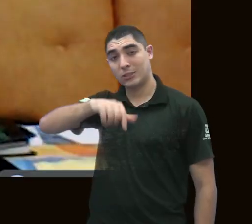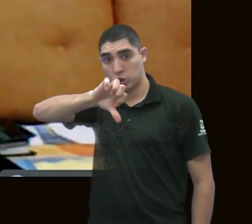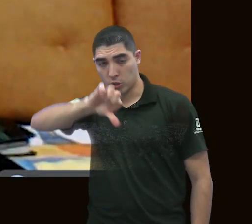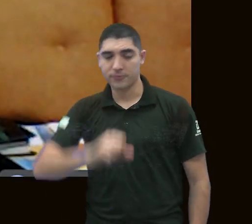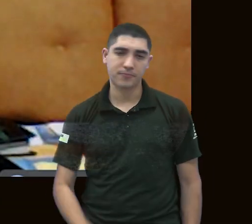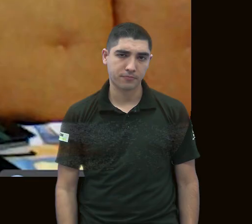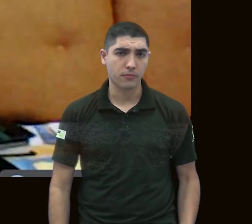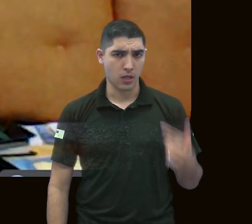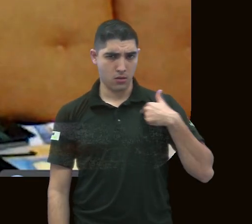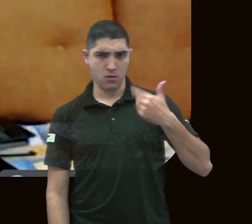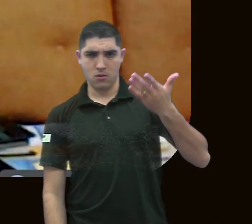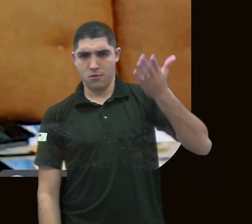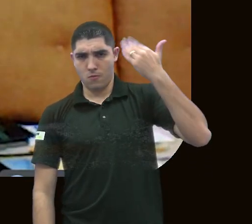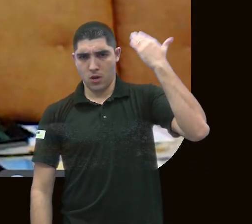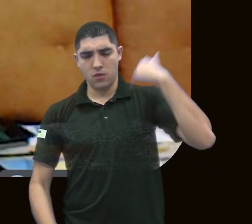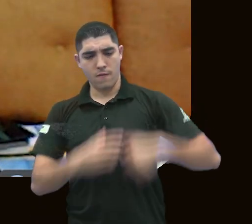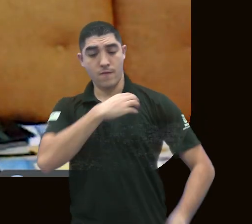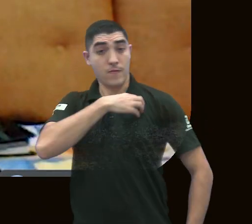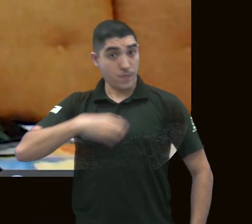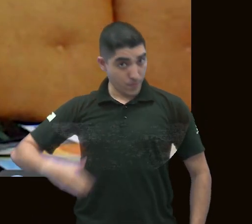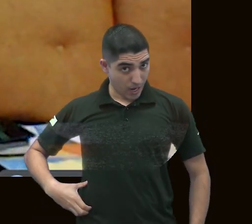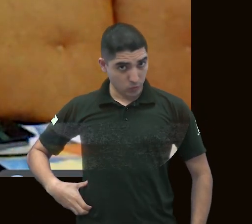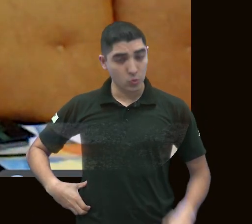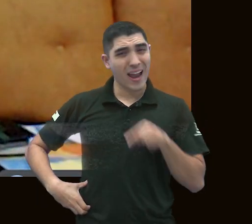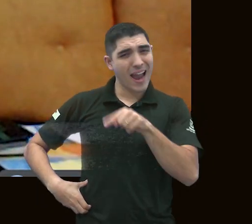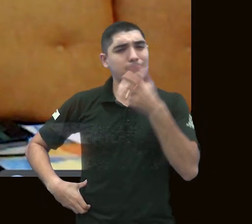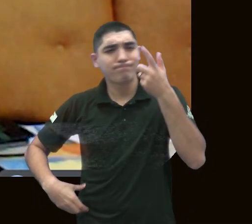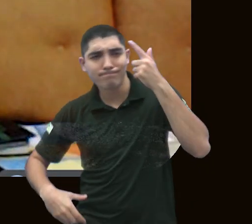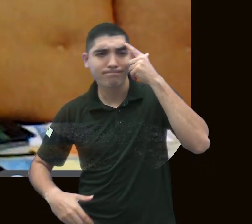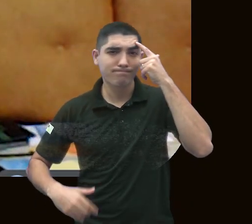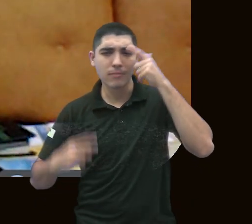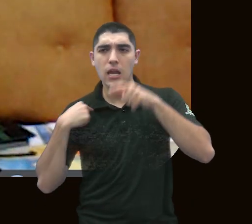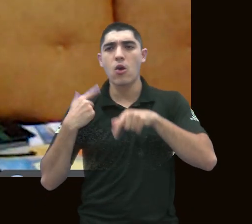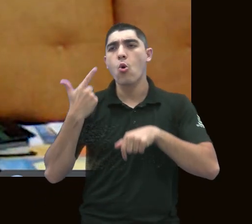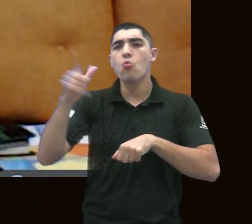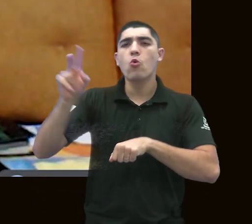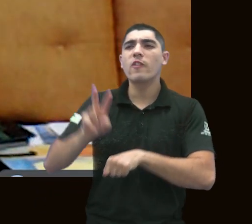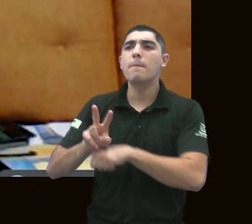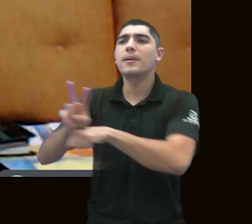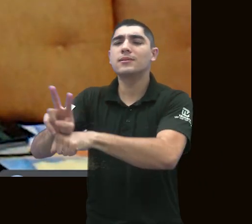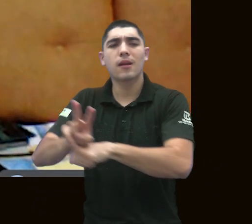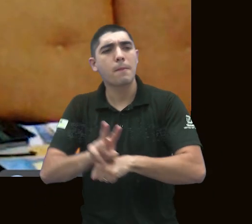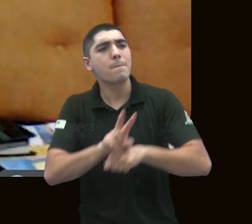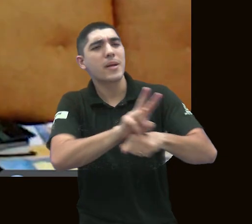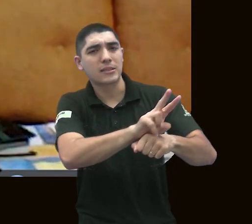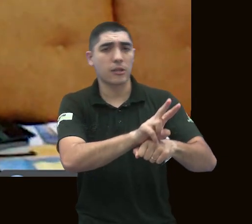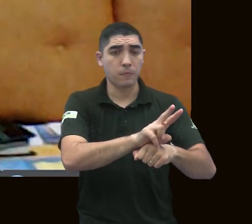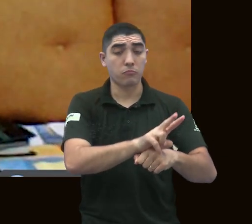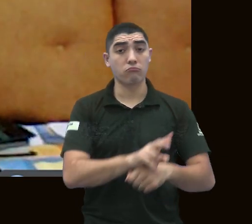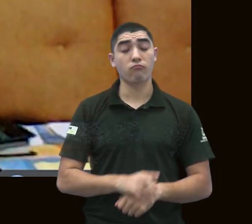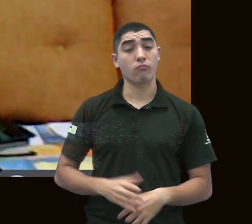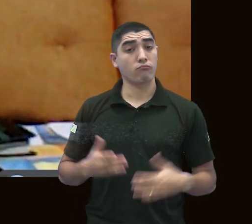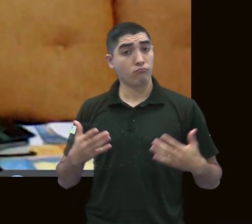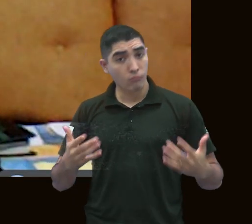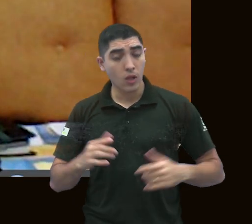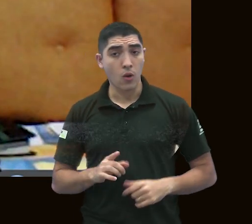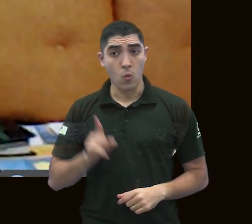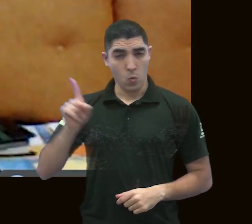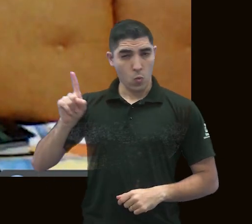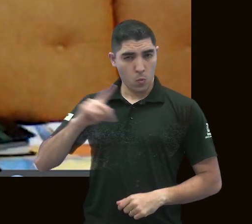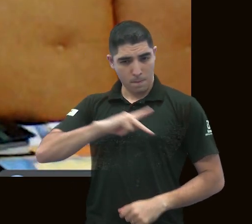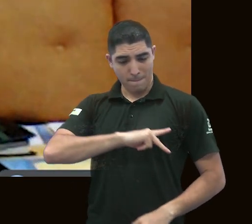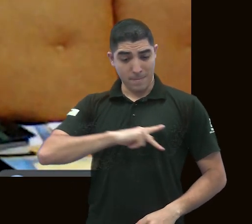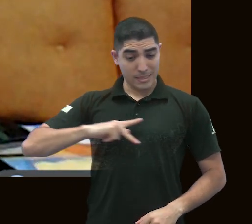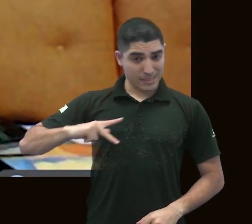1979. Eu estava no Vasco, na verdade. O Vasco queria me emprestar, fui excursionar com o Vasco. Aí a diretoria,